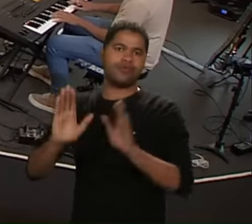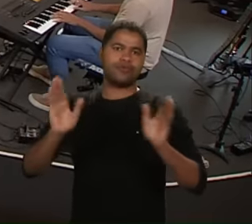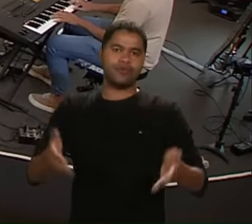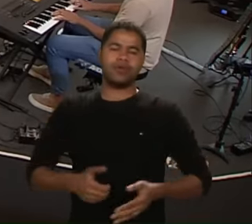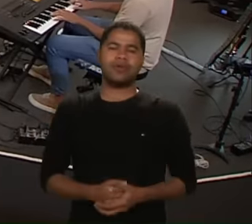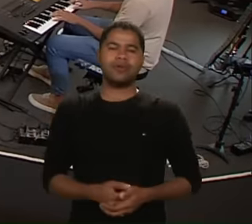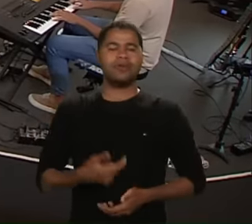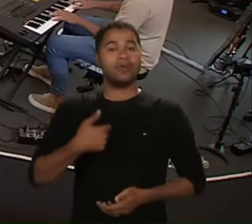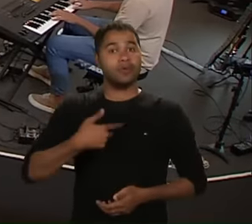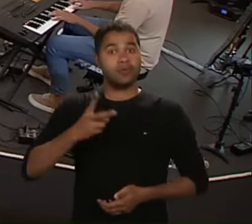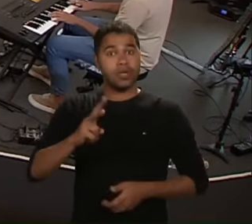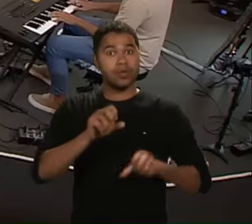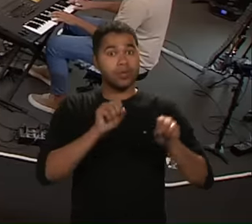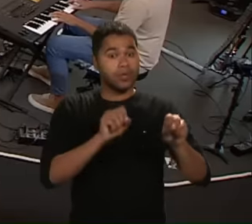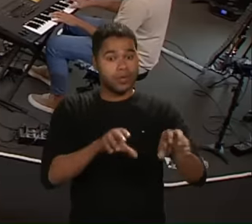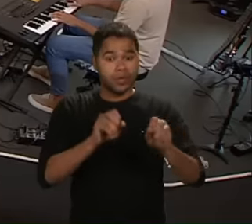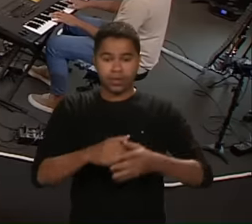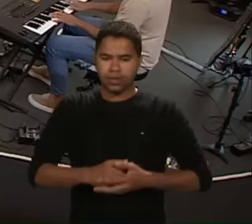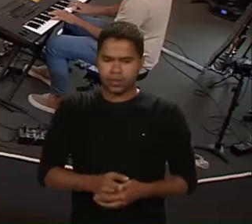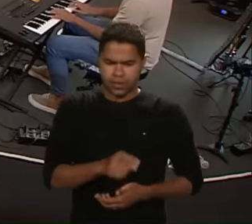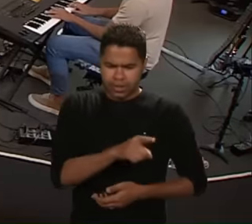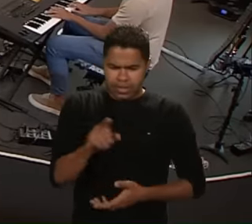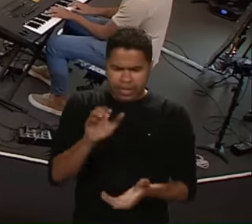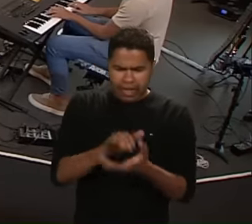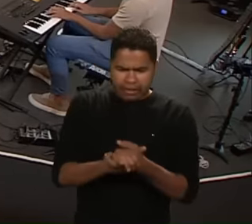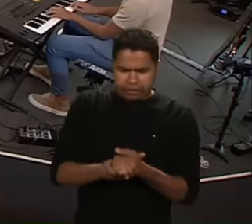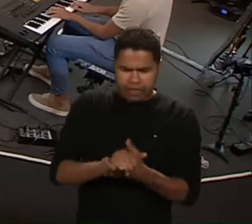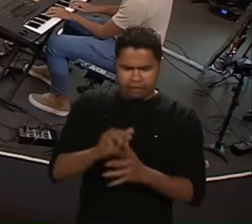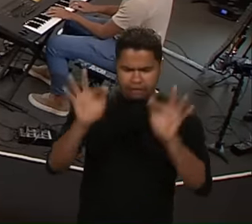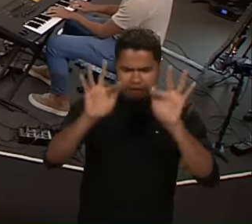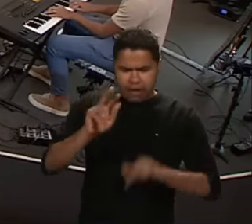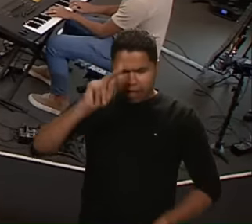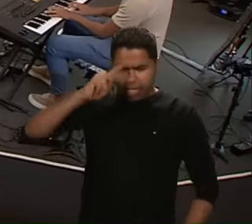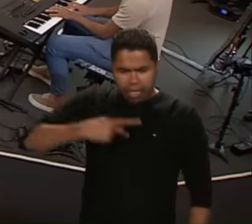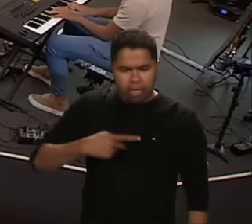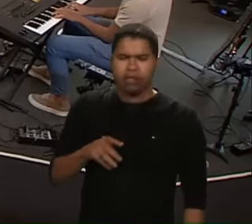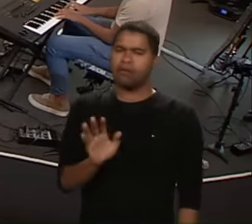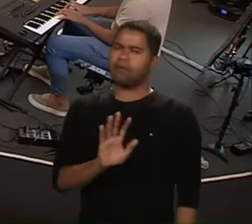E eu sempre ensinava, olha, ninguém deve casar para ser feliz.